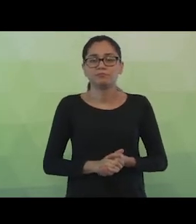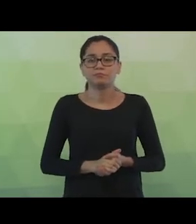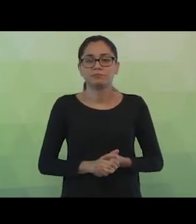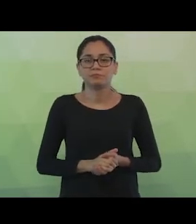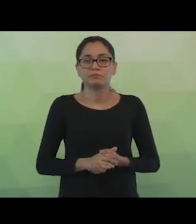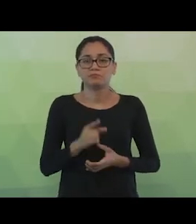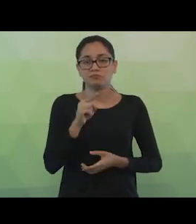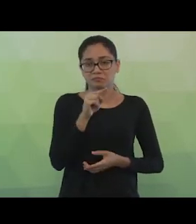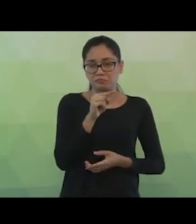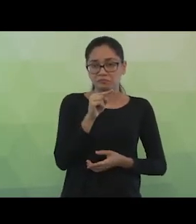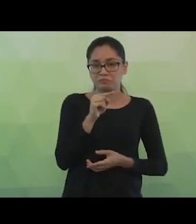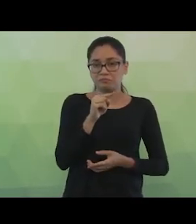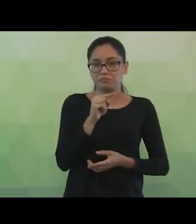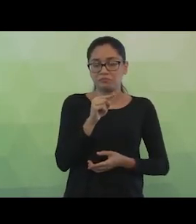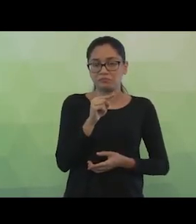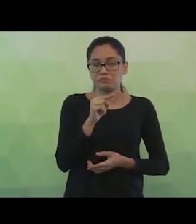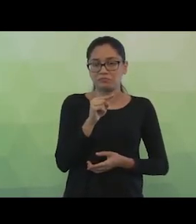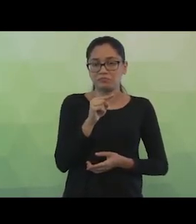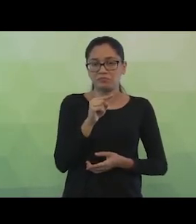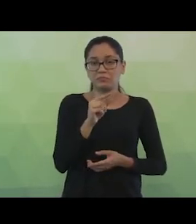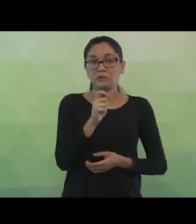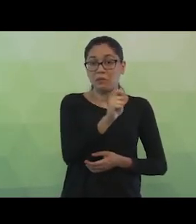o instalador que falei com vocês.